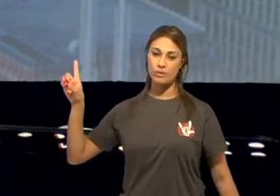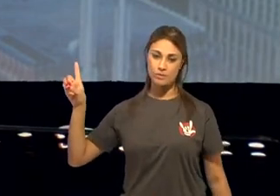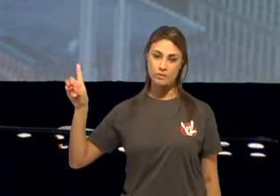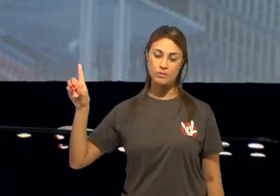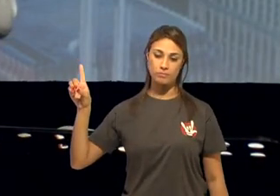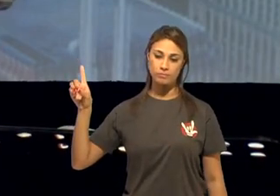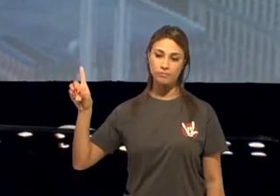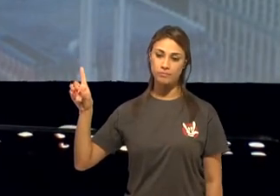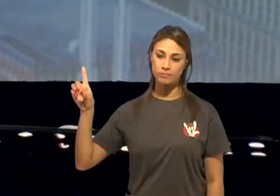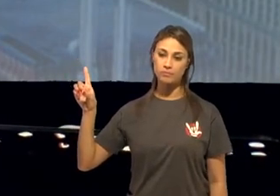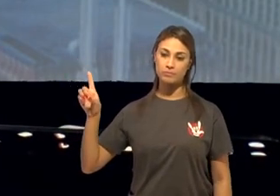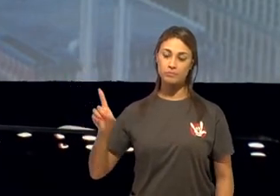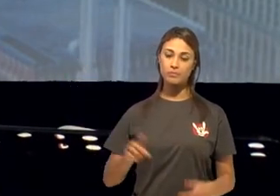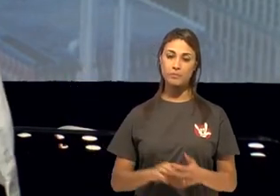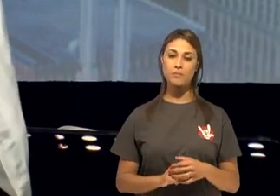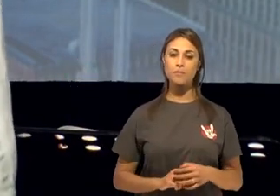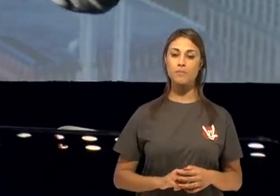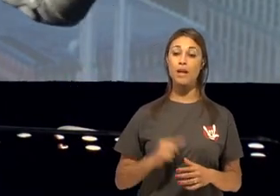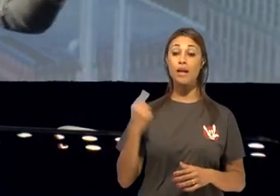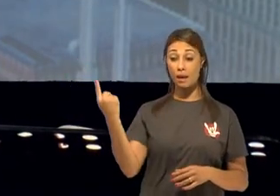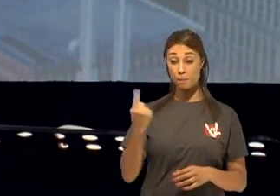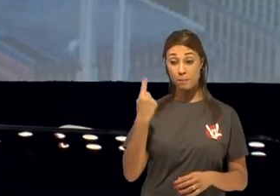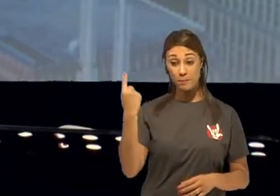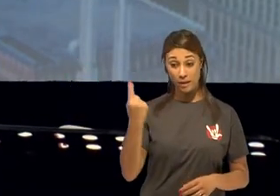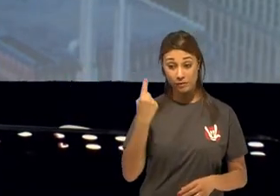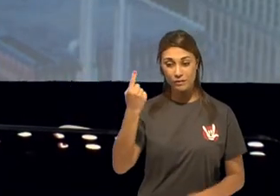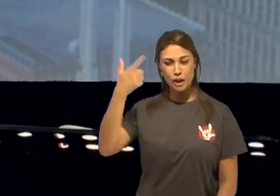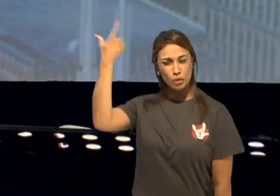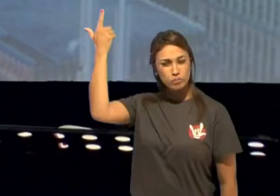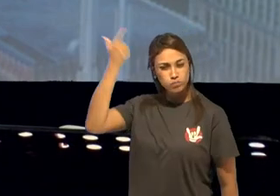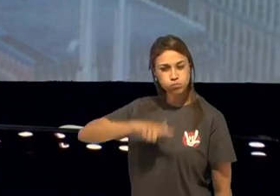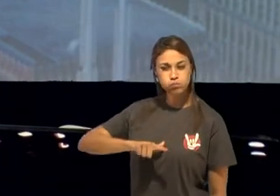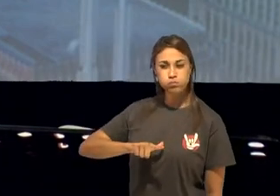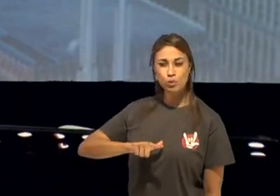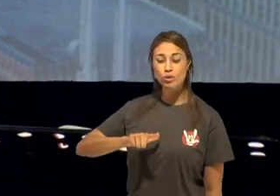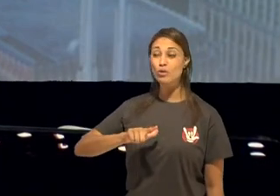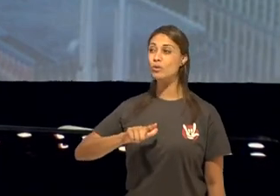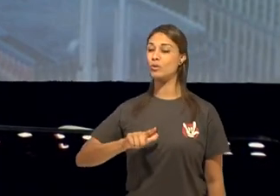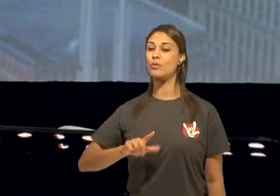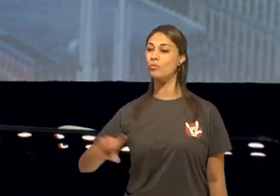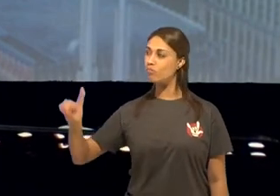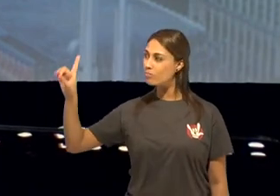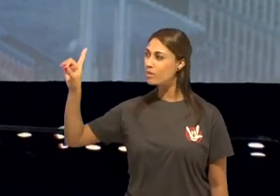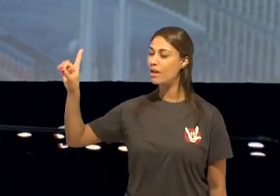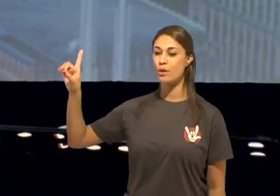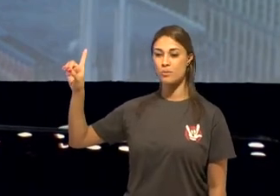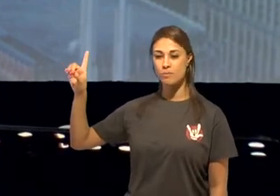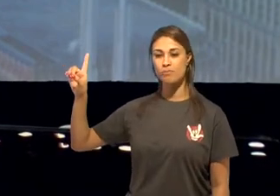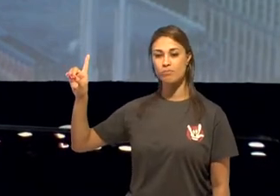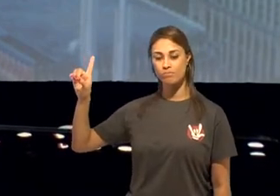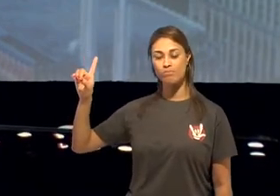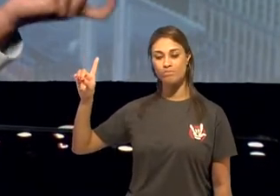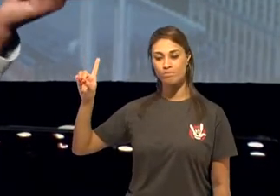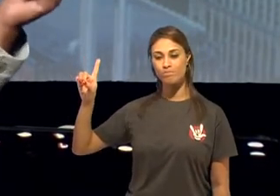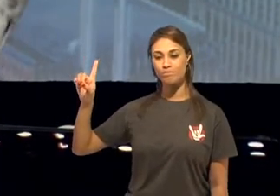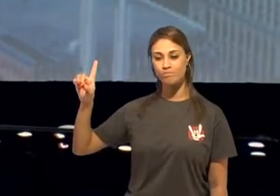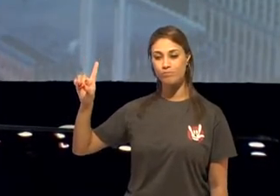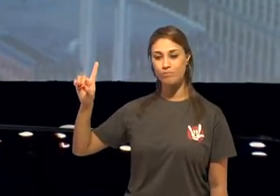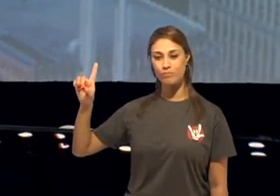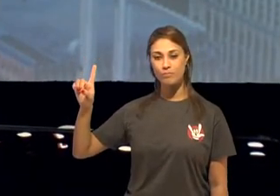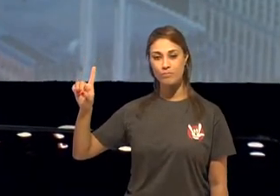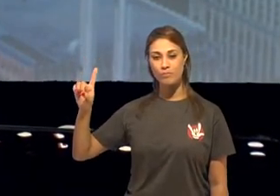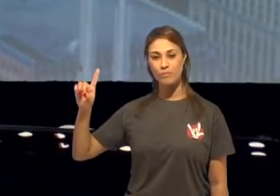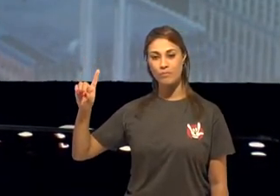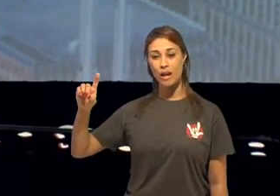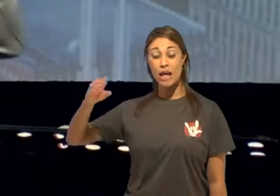Só que depois Davi conquista novamente território, e quando ele está entrando com o seu exército, a palavra de Deus fala que Simei começa